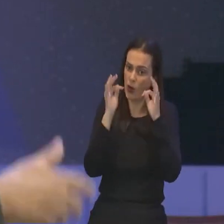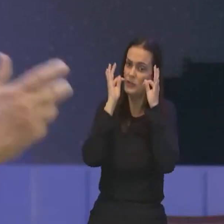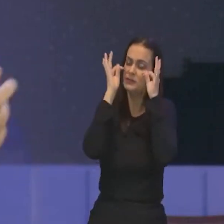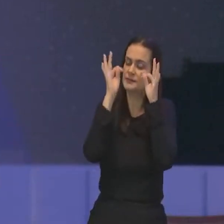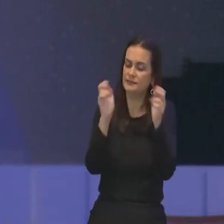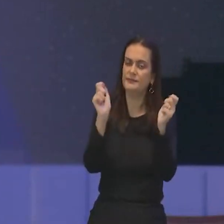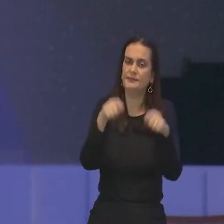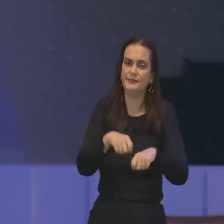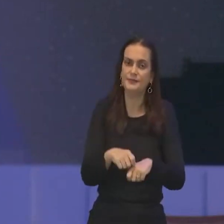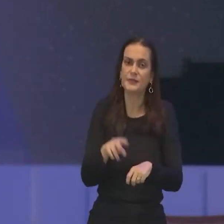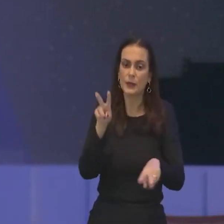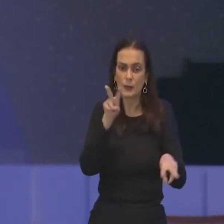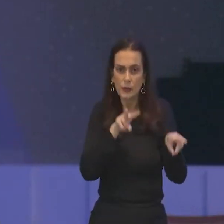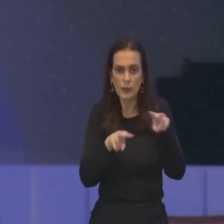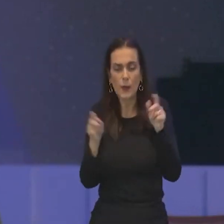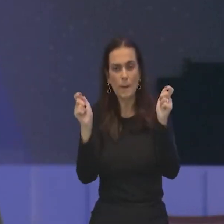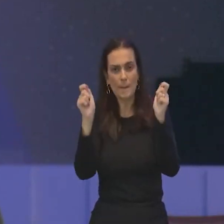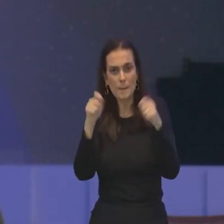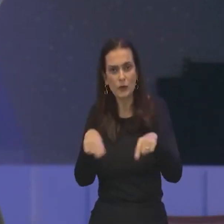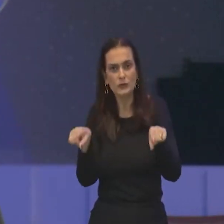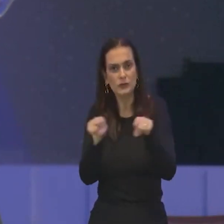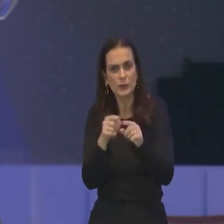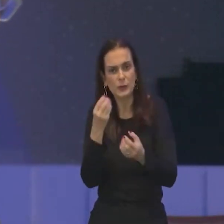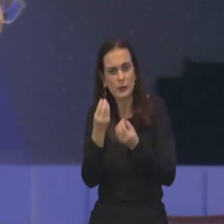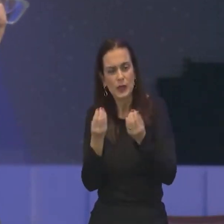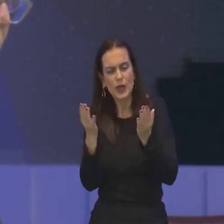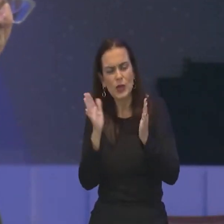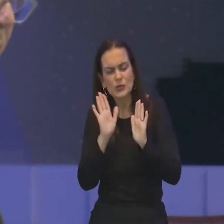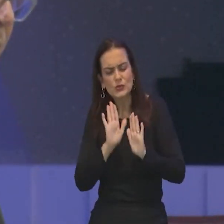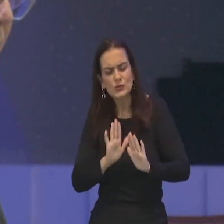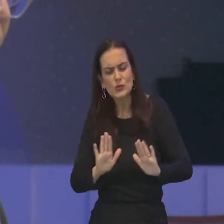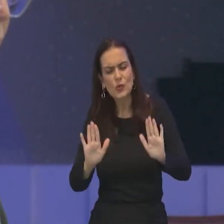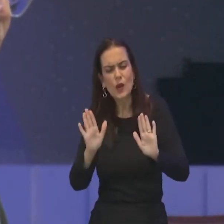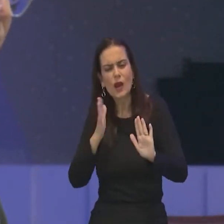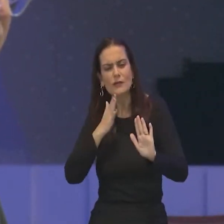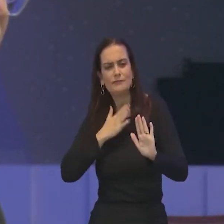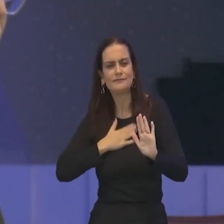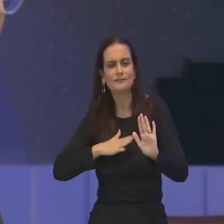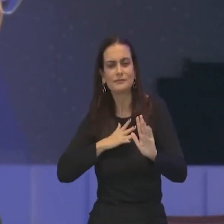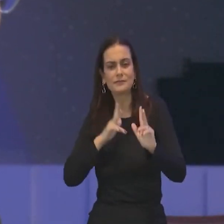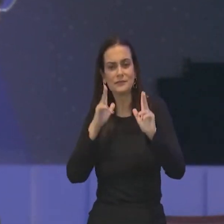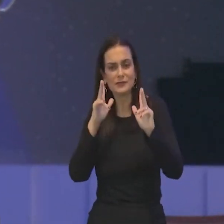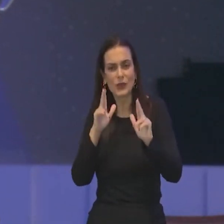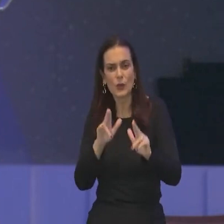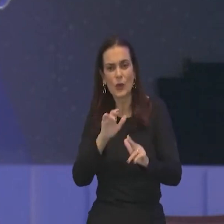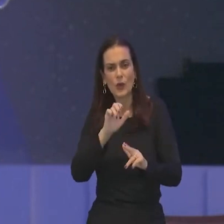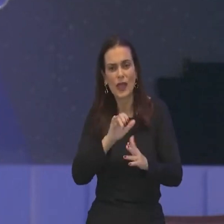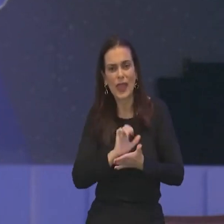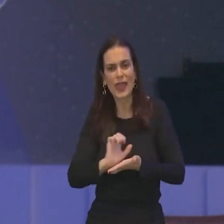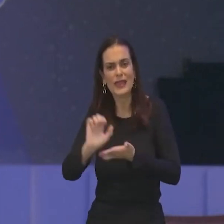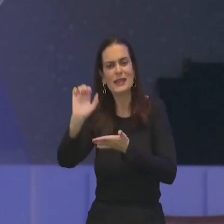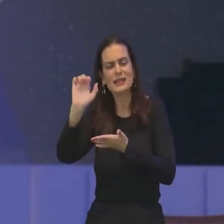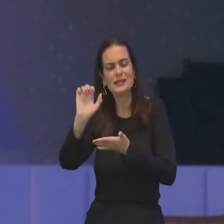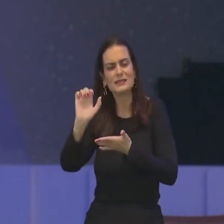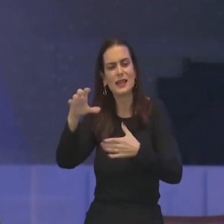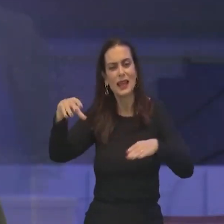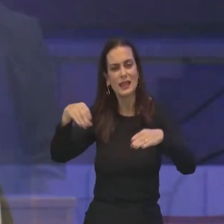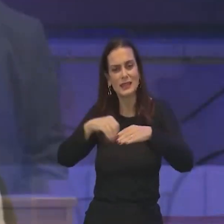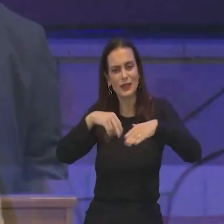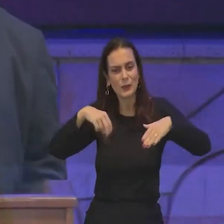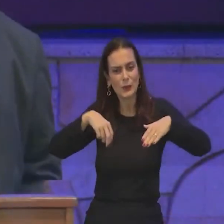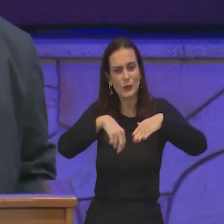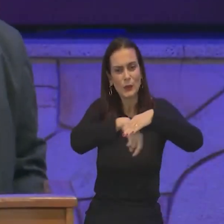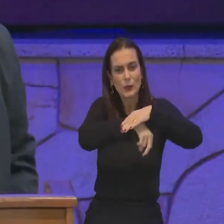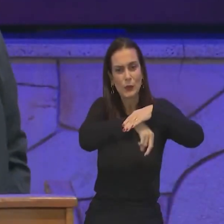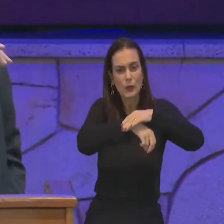a visão de Deus pode ocorrer também de uma maneira suave e tranquila, como a visão de Elias, quando estava dentro da caverna. De